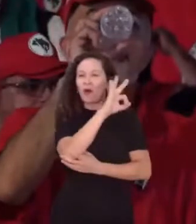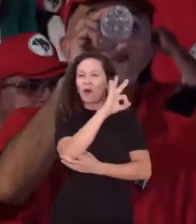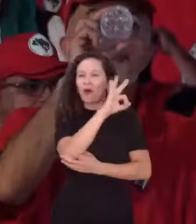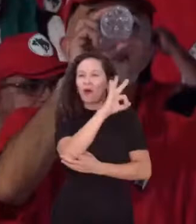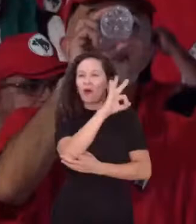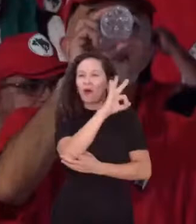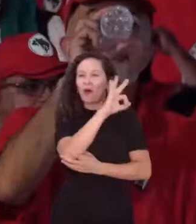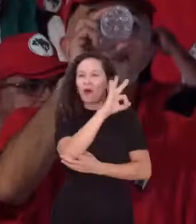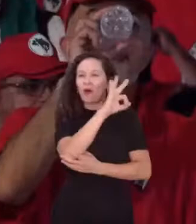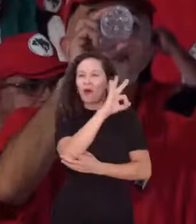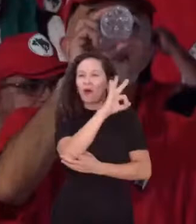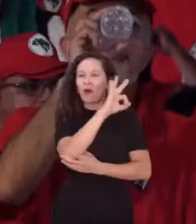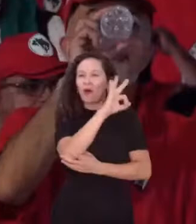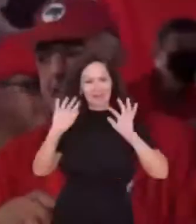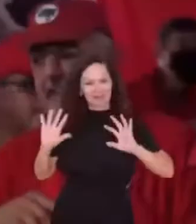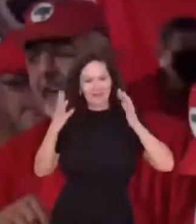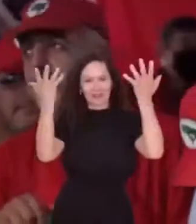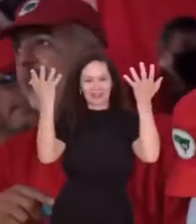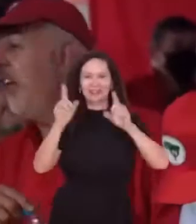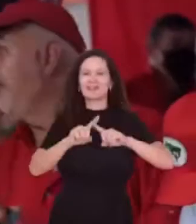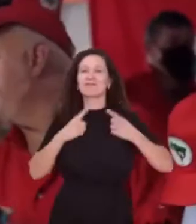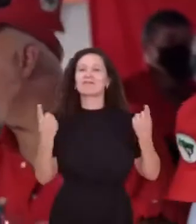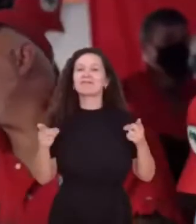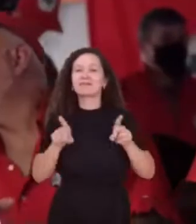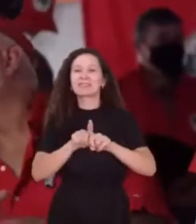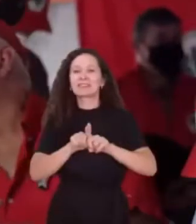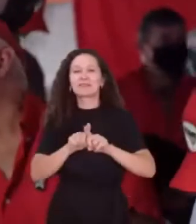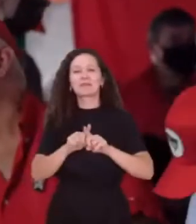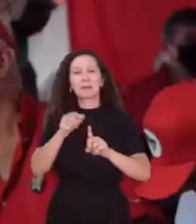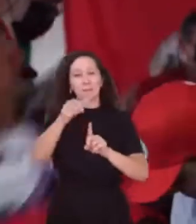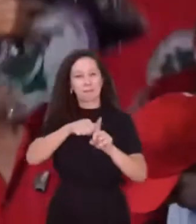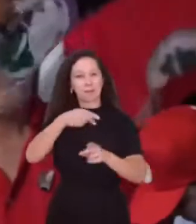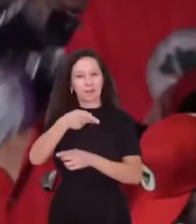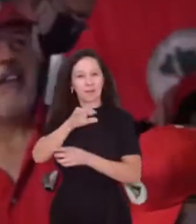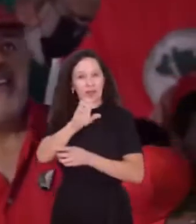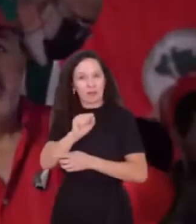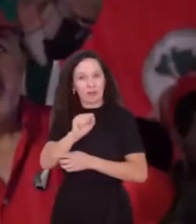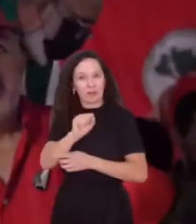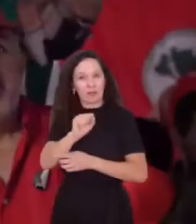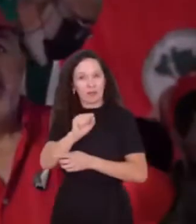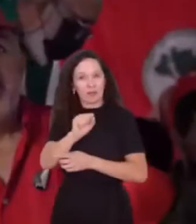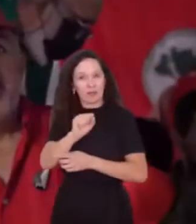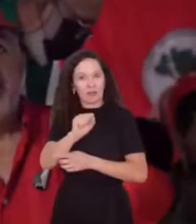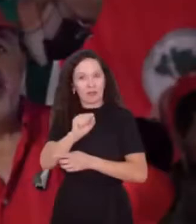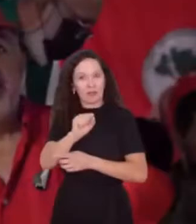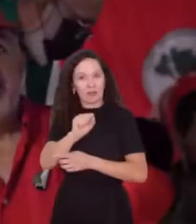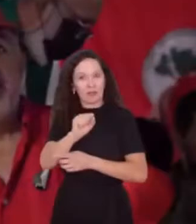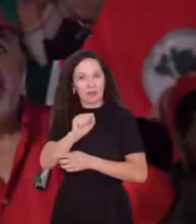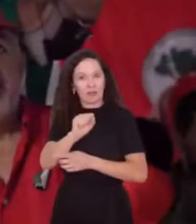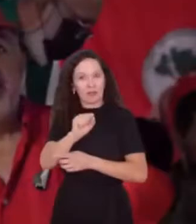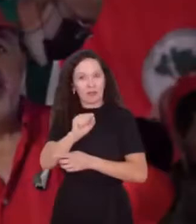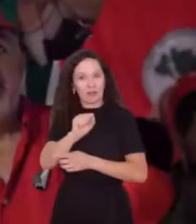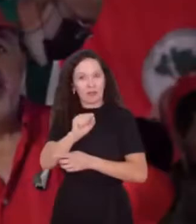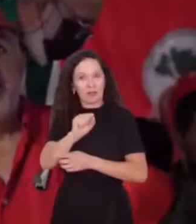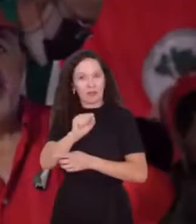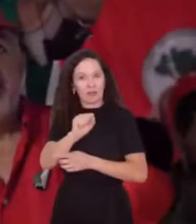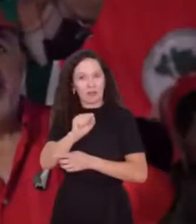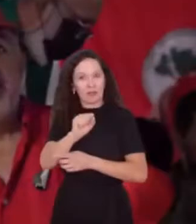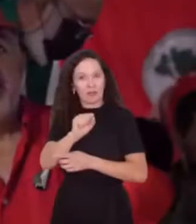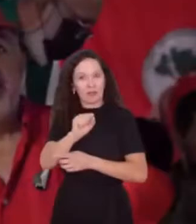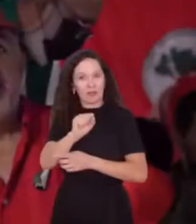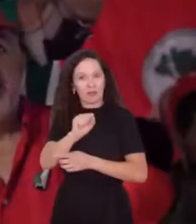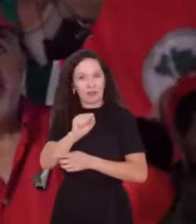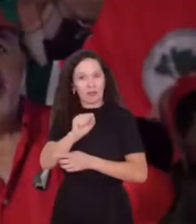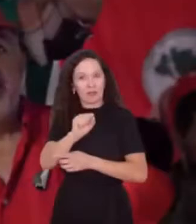festa, mas estamos em março. Março que é o mês de luta das companheiras. Vem cá, Flor, vamos dar esse recado juntas. Nossas companheiras estão em luta